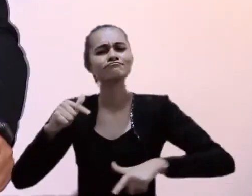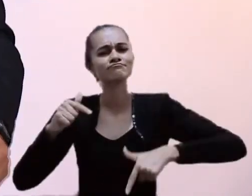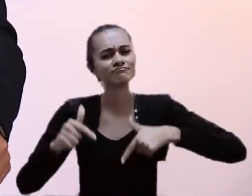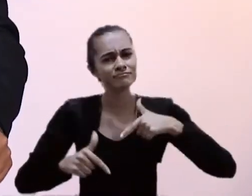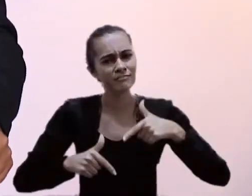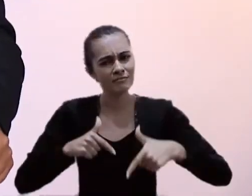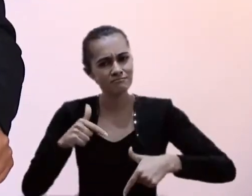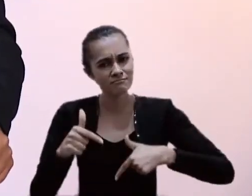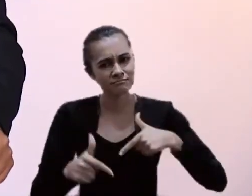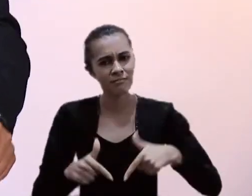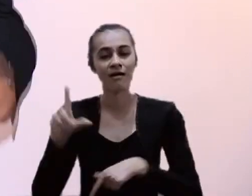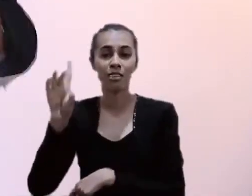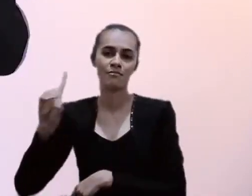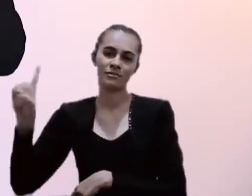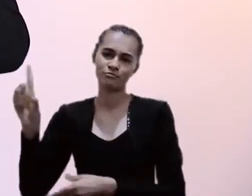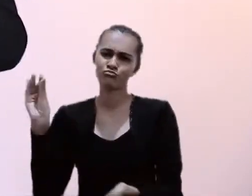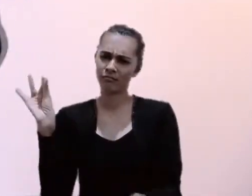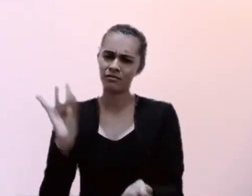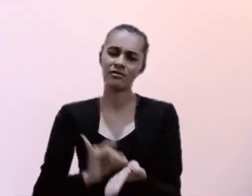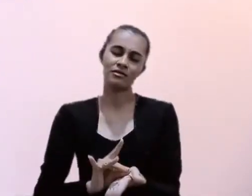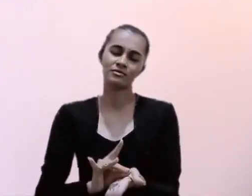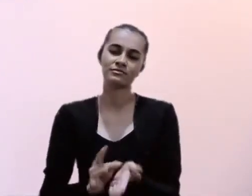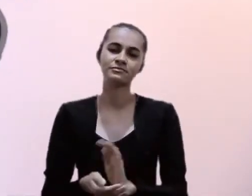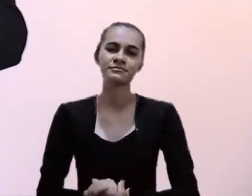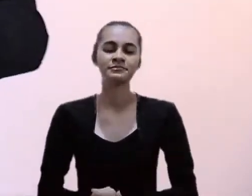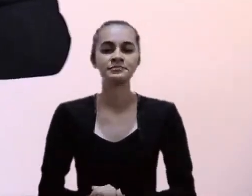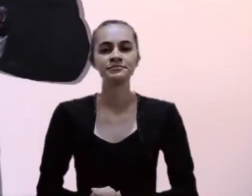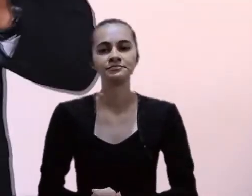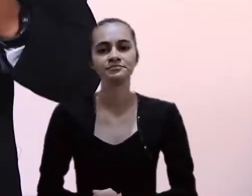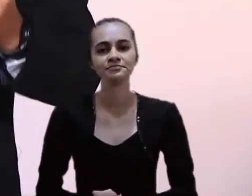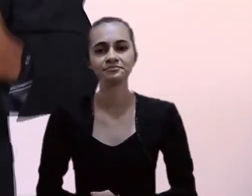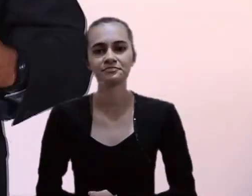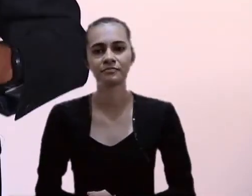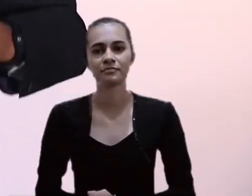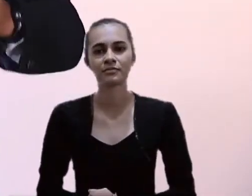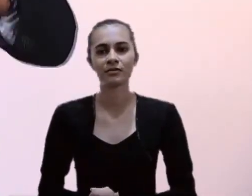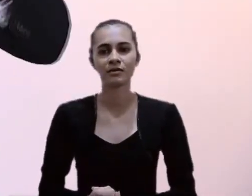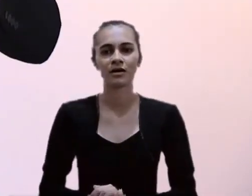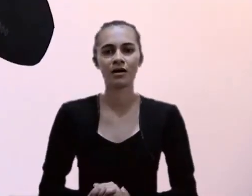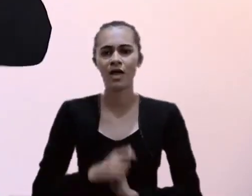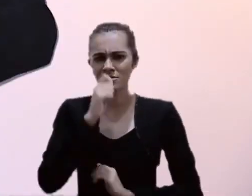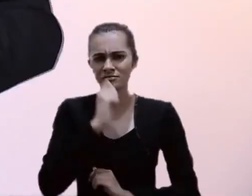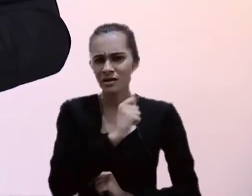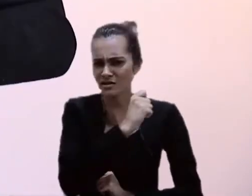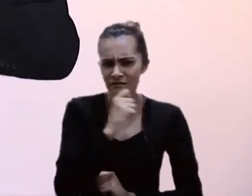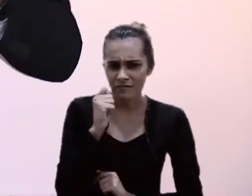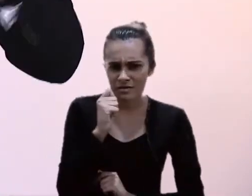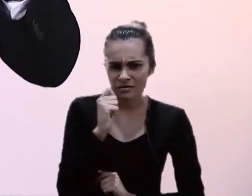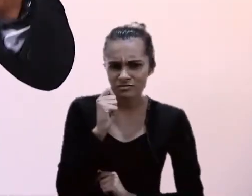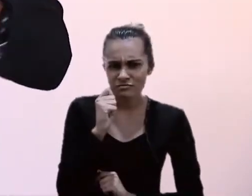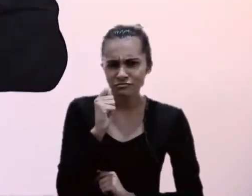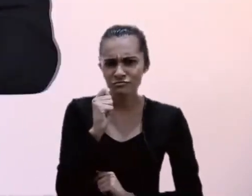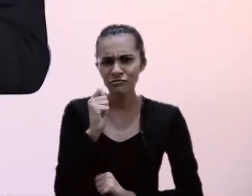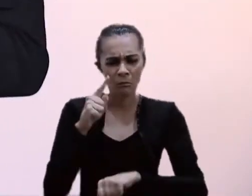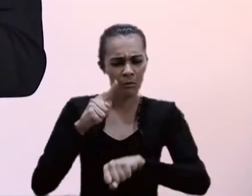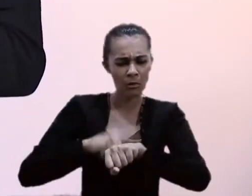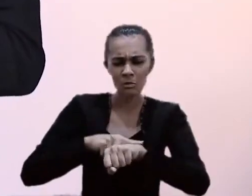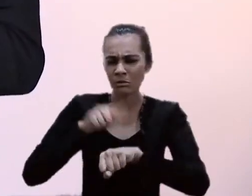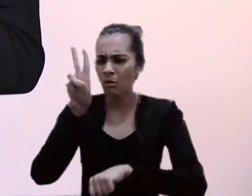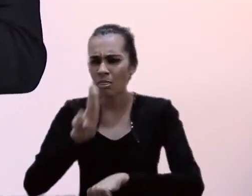Deus. Que não vem como sacrifício, dar de seus recursos, dar de seu tempo, dar de o seu